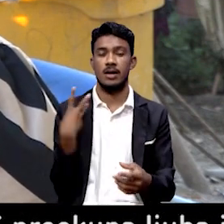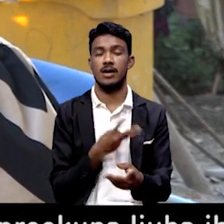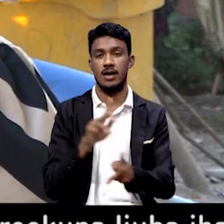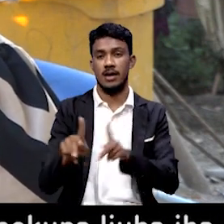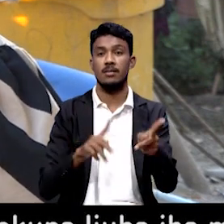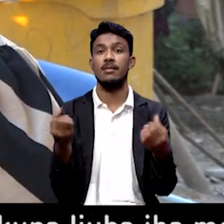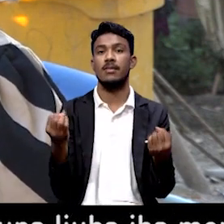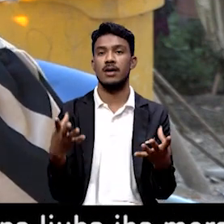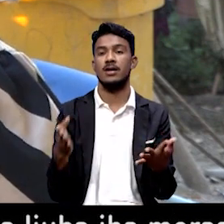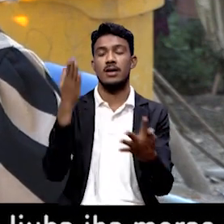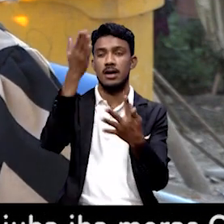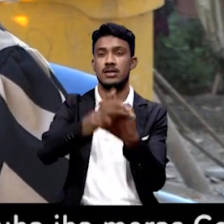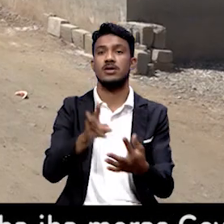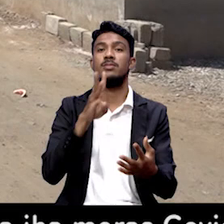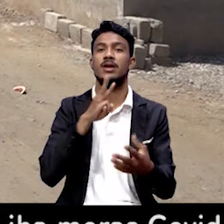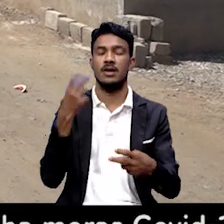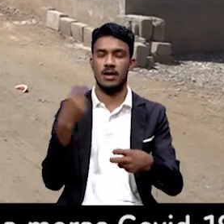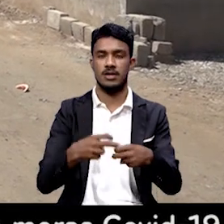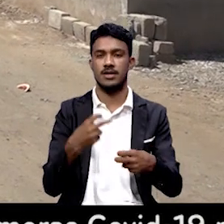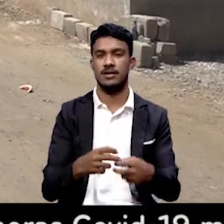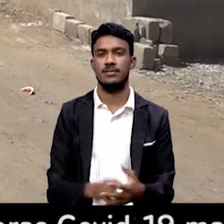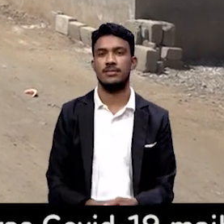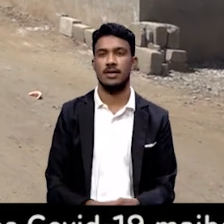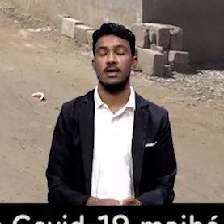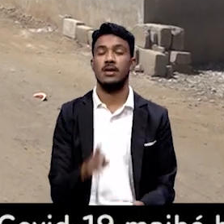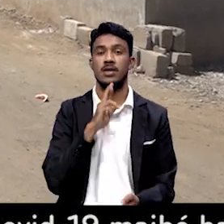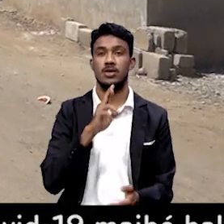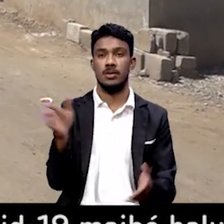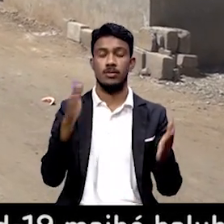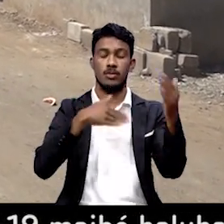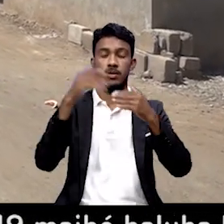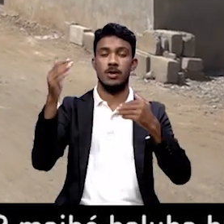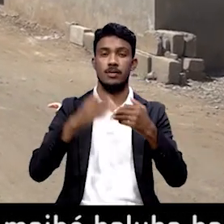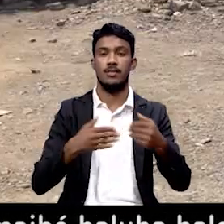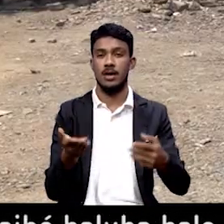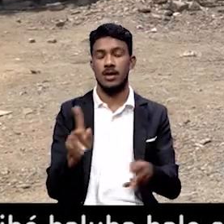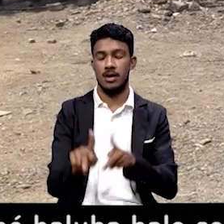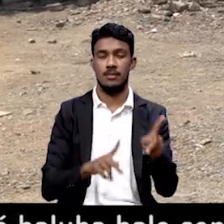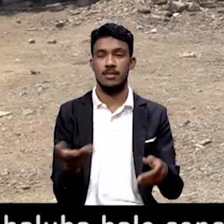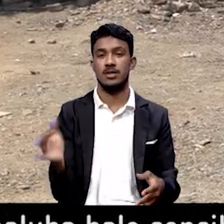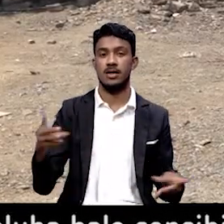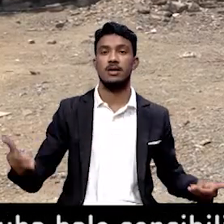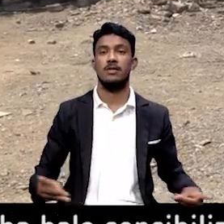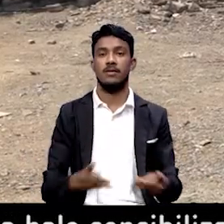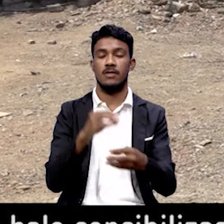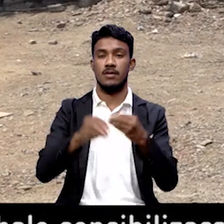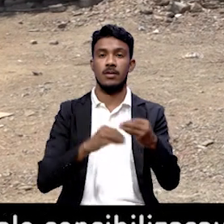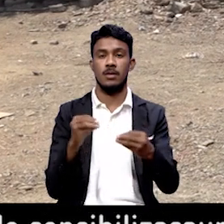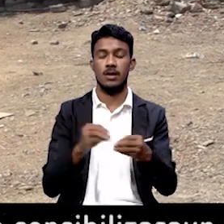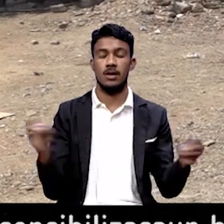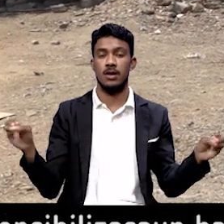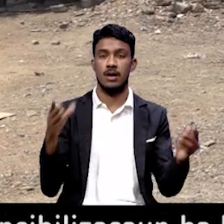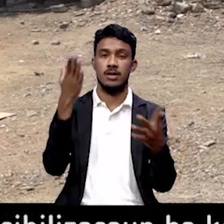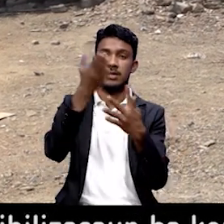anta, ta se sube semana de não é arrasca. Há tamba problema nebe comunidade sira enfrenta, com a bala acessa,